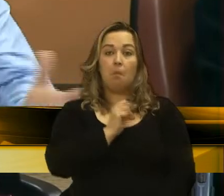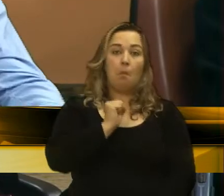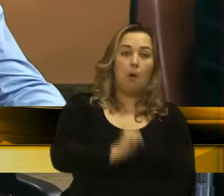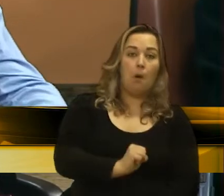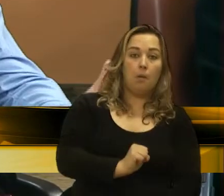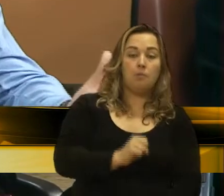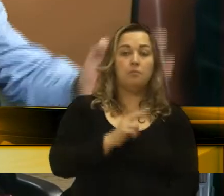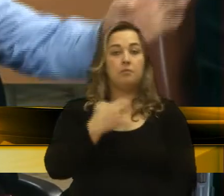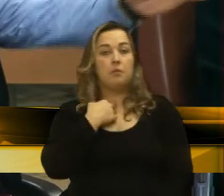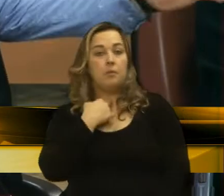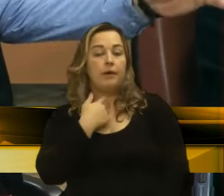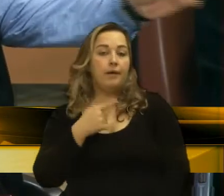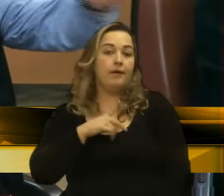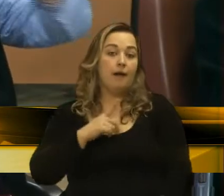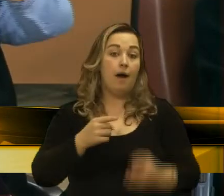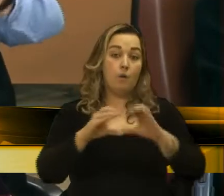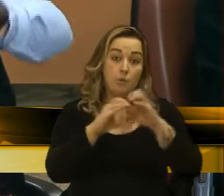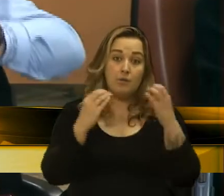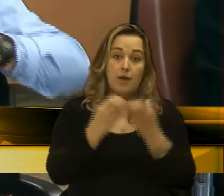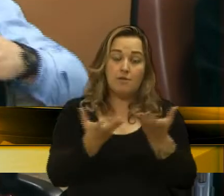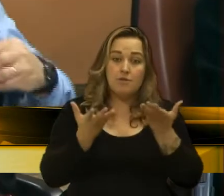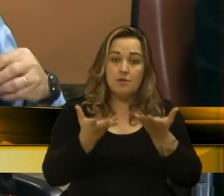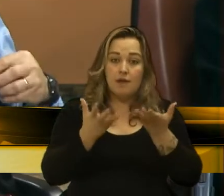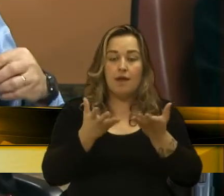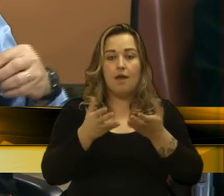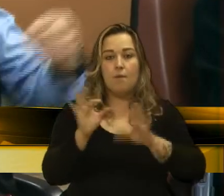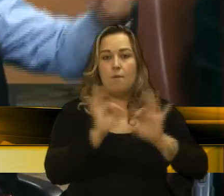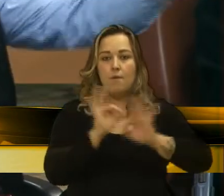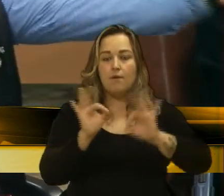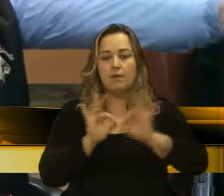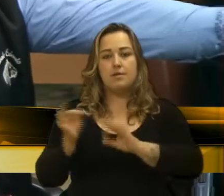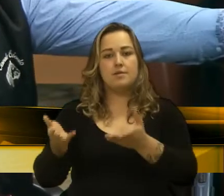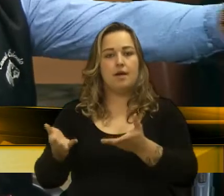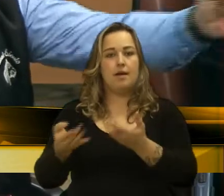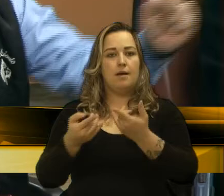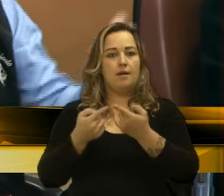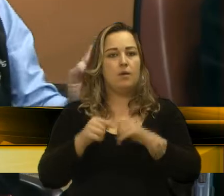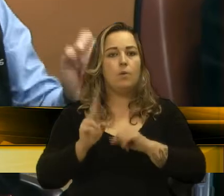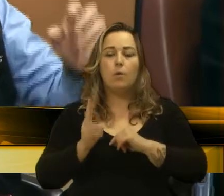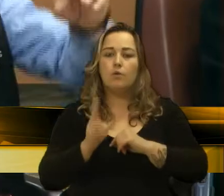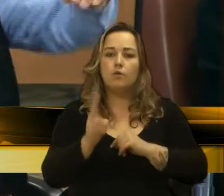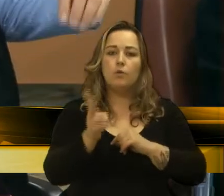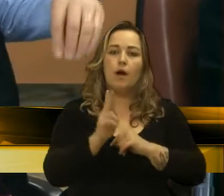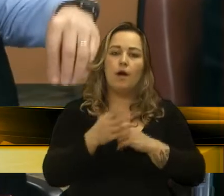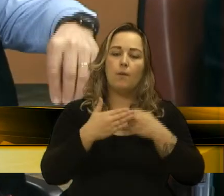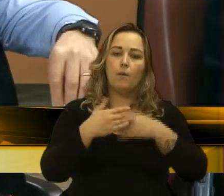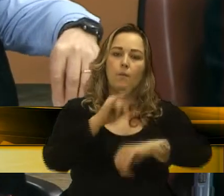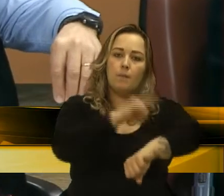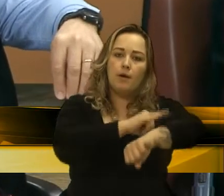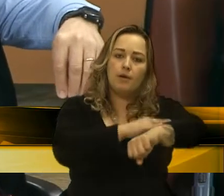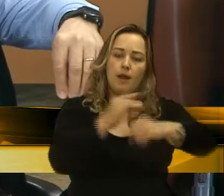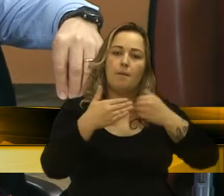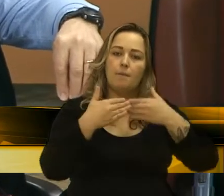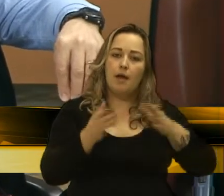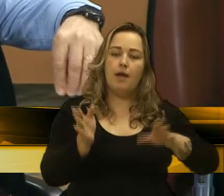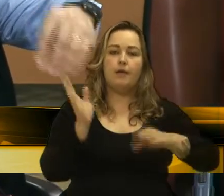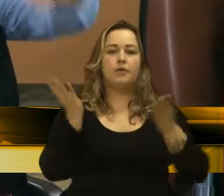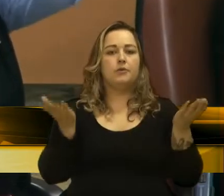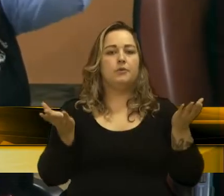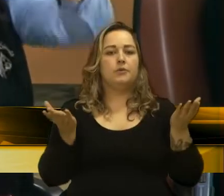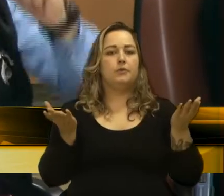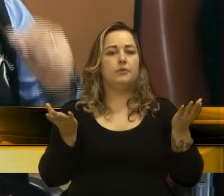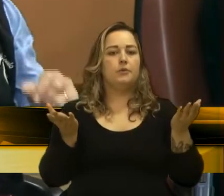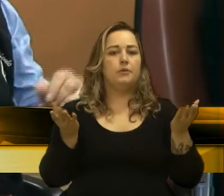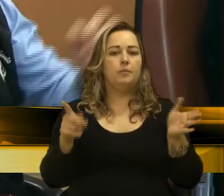adotar a Praça de Galópolis, já é o motivo, tem as casas antigas ali pronto. Manter o banheiro aberto, aquele está contemplado Galópolis.